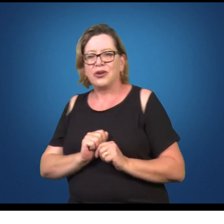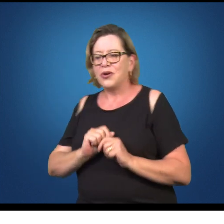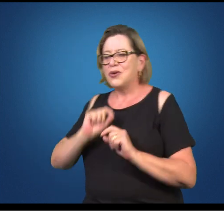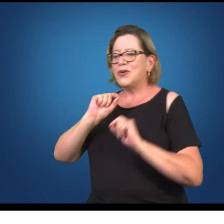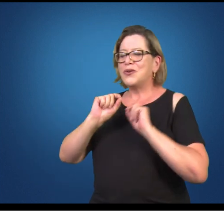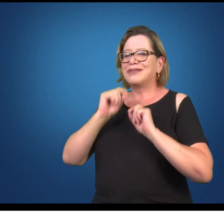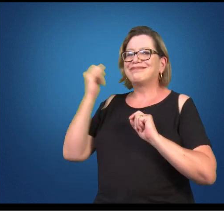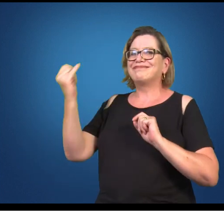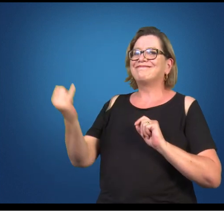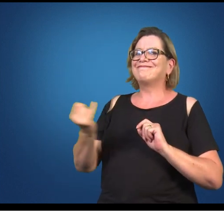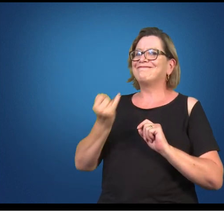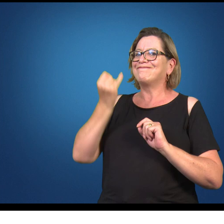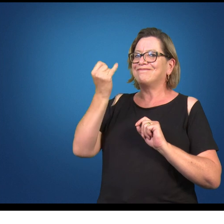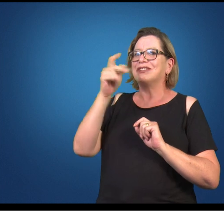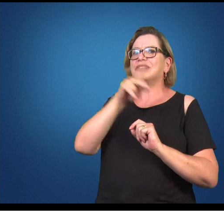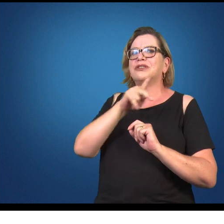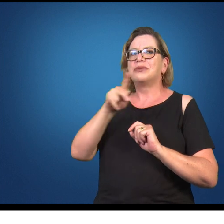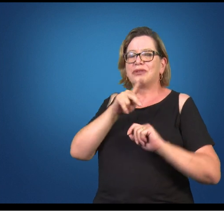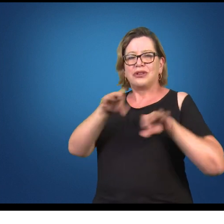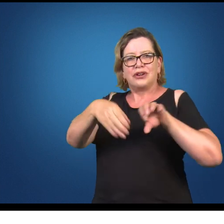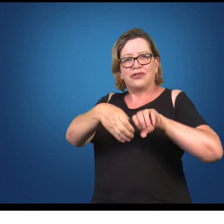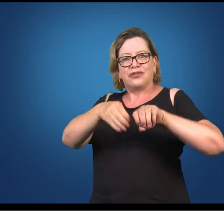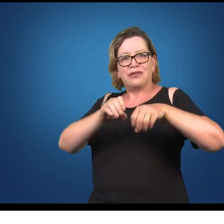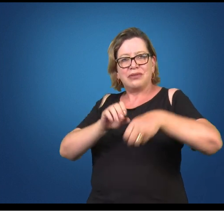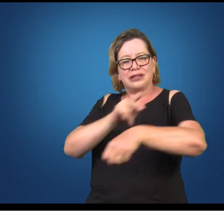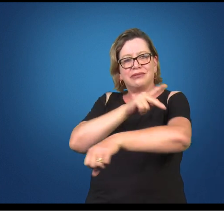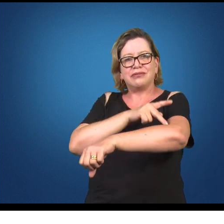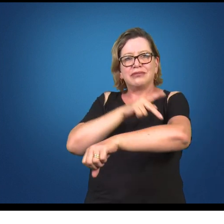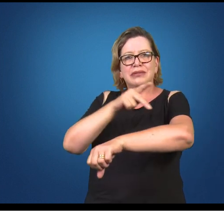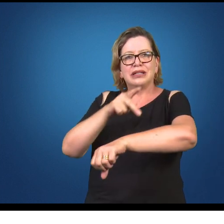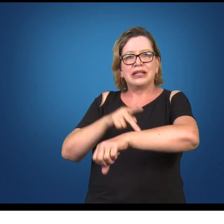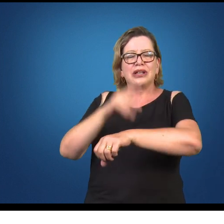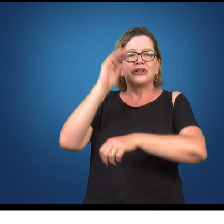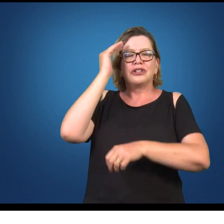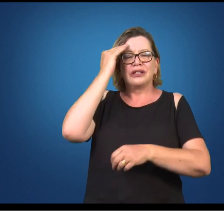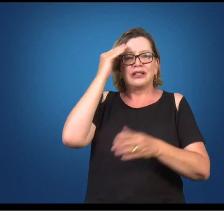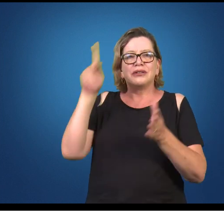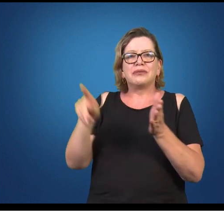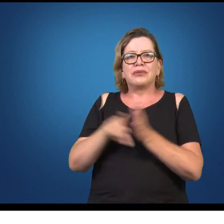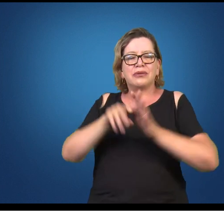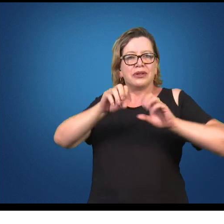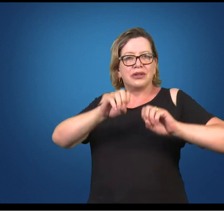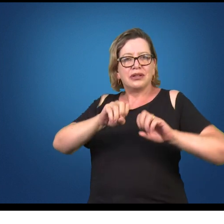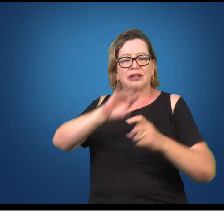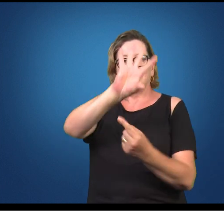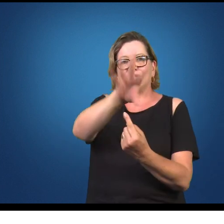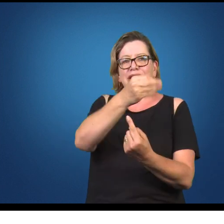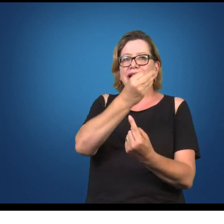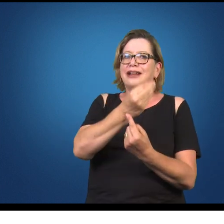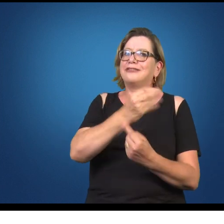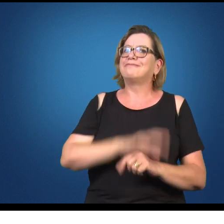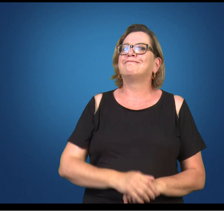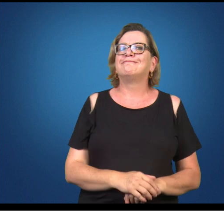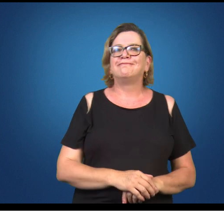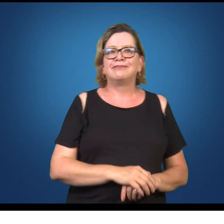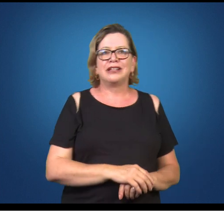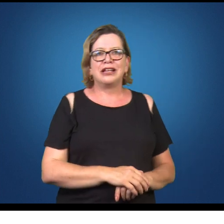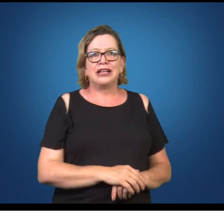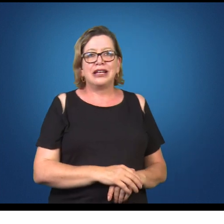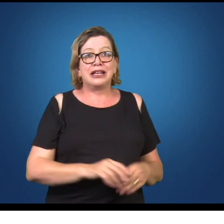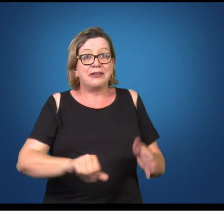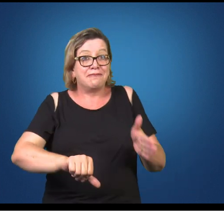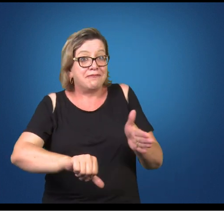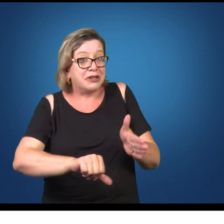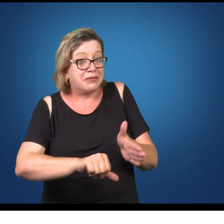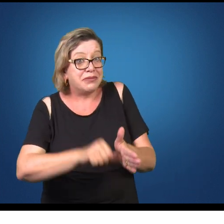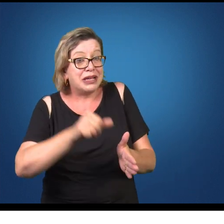para o professor formado em pedagogia saber sobre o ensino da arte? É bem importante, primeiro, saber